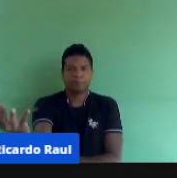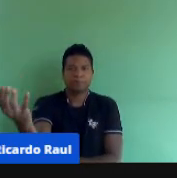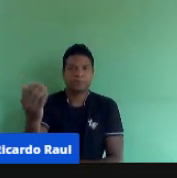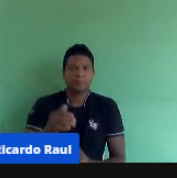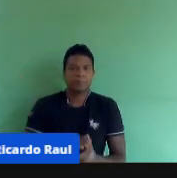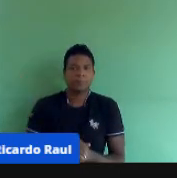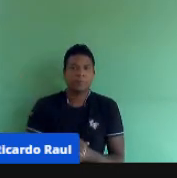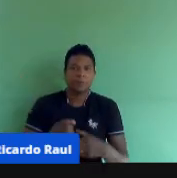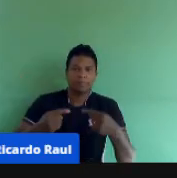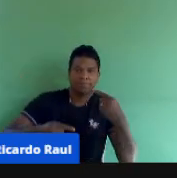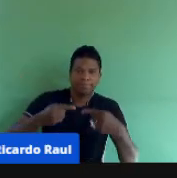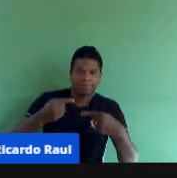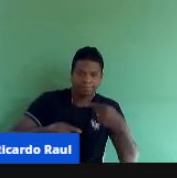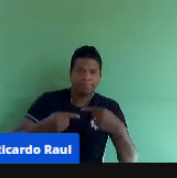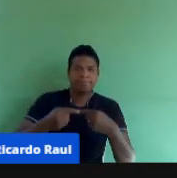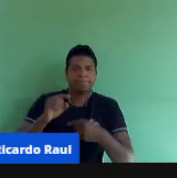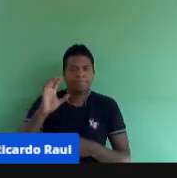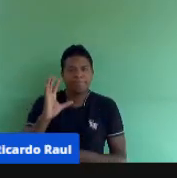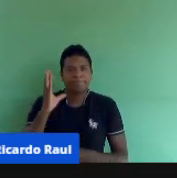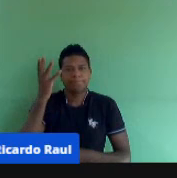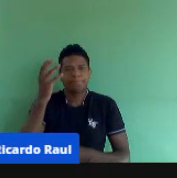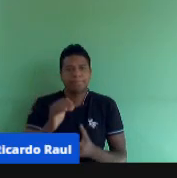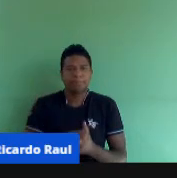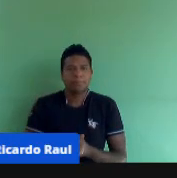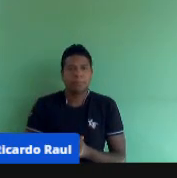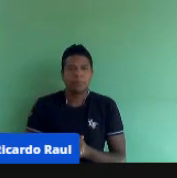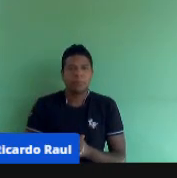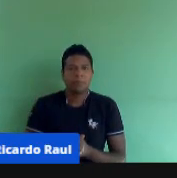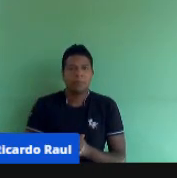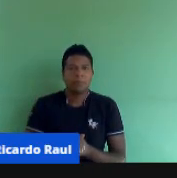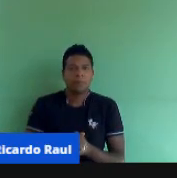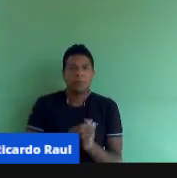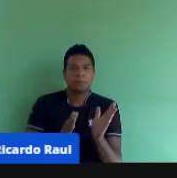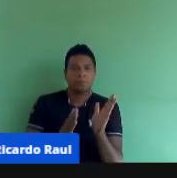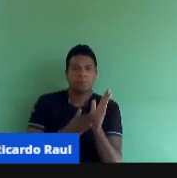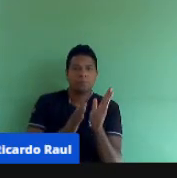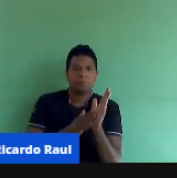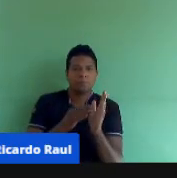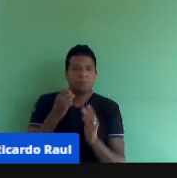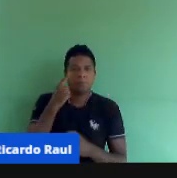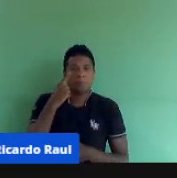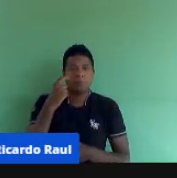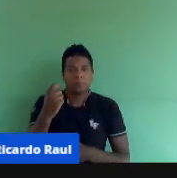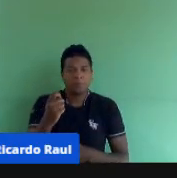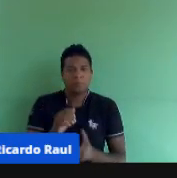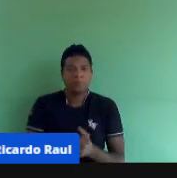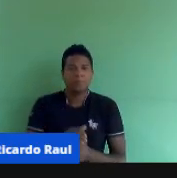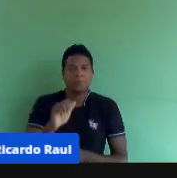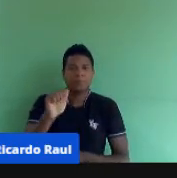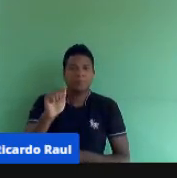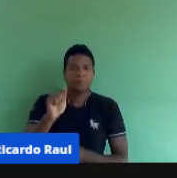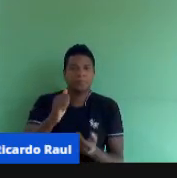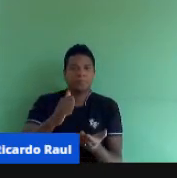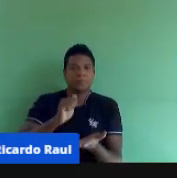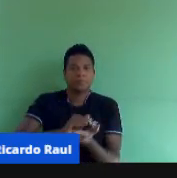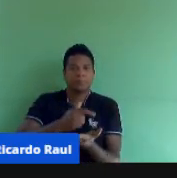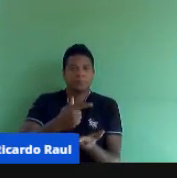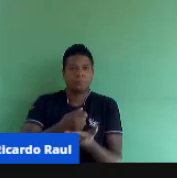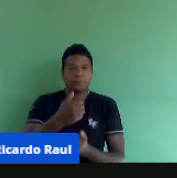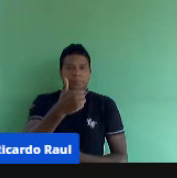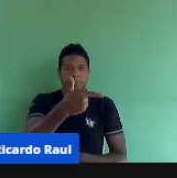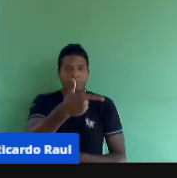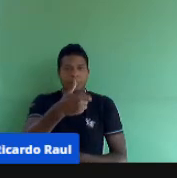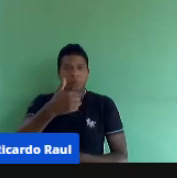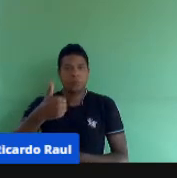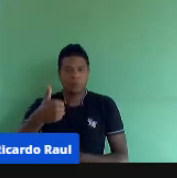essas discussões foram acontecendo, e aí um documento muito importante e interessante é a Agenda 21. Então, a Agenda 21, você coloca